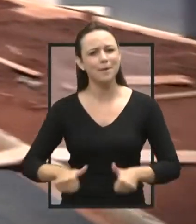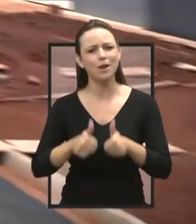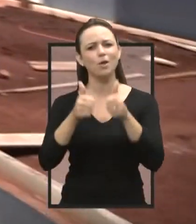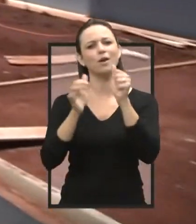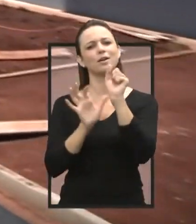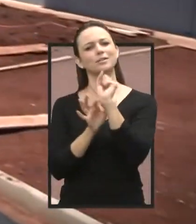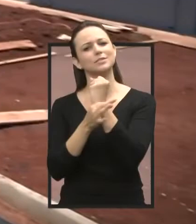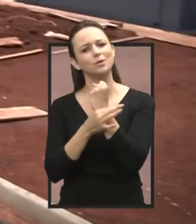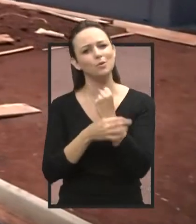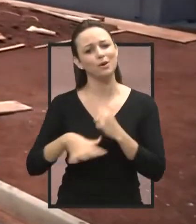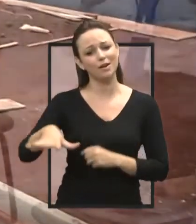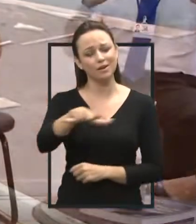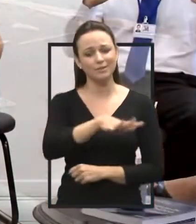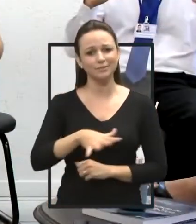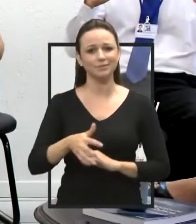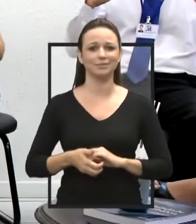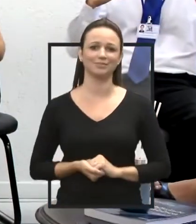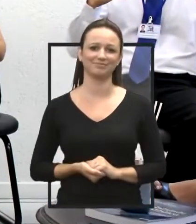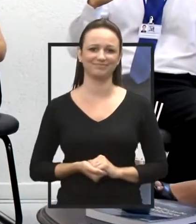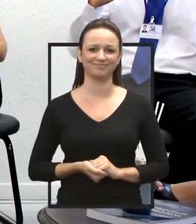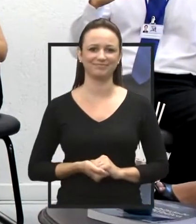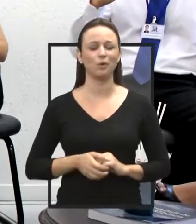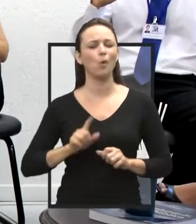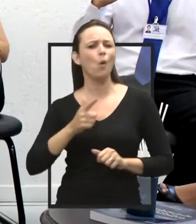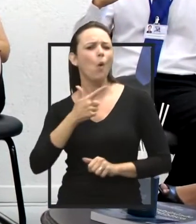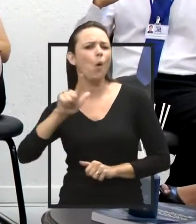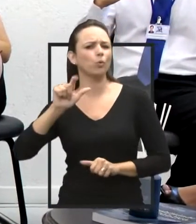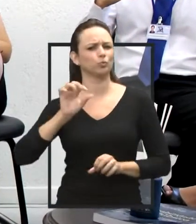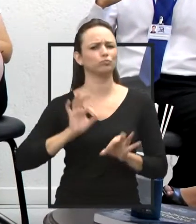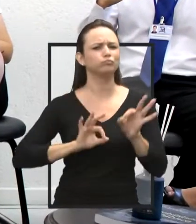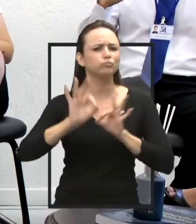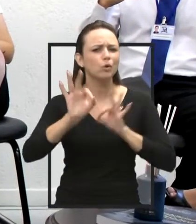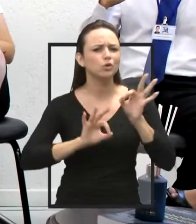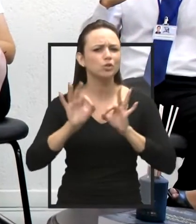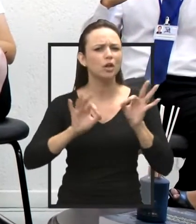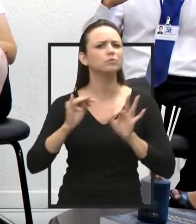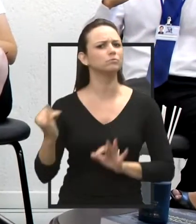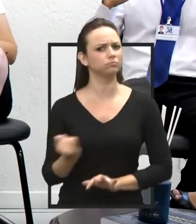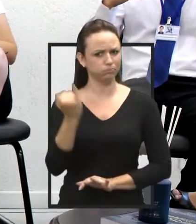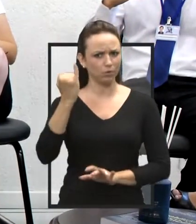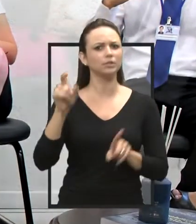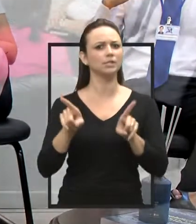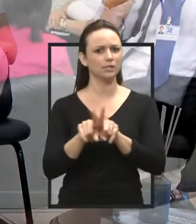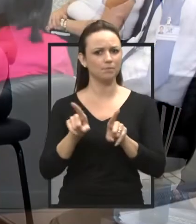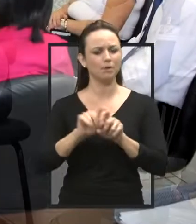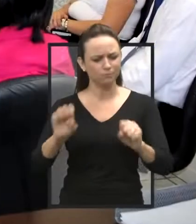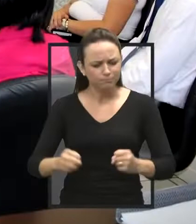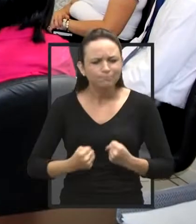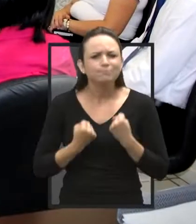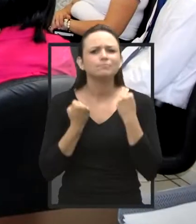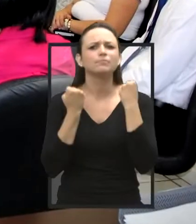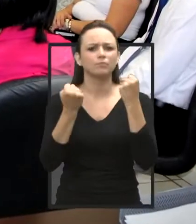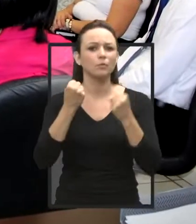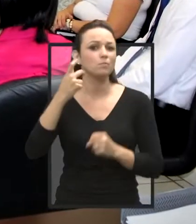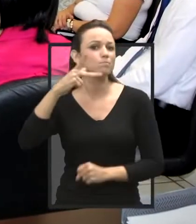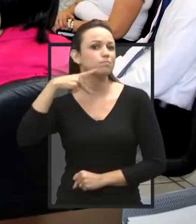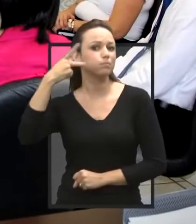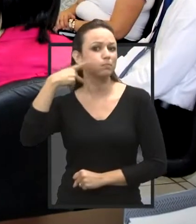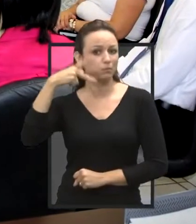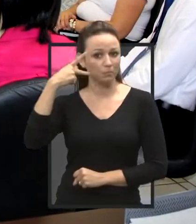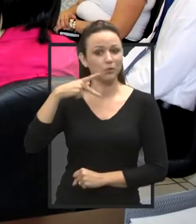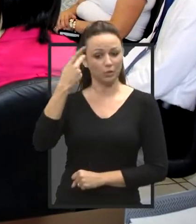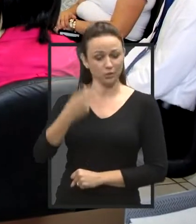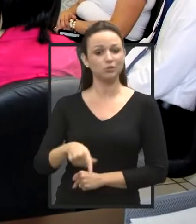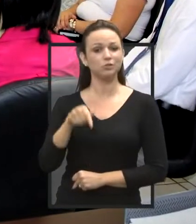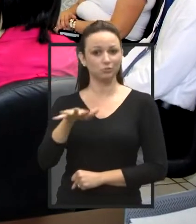segurança pública naquela região. Um outro projeto foi essencial para o fortalecimento da Procuradoria-Geral do